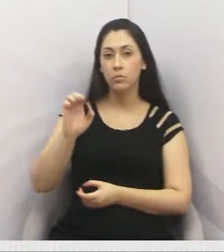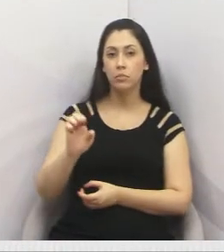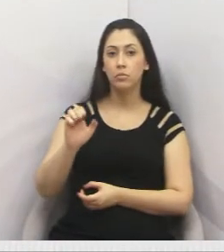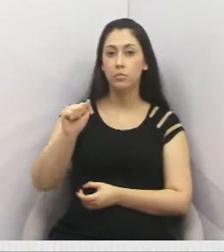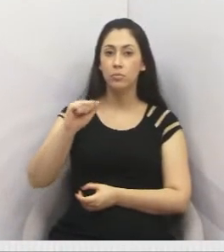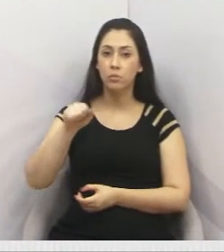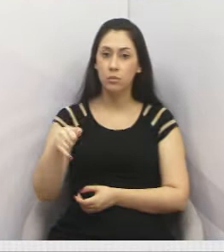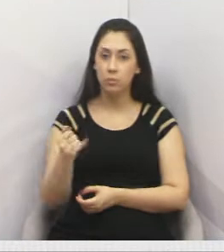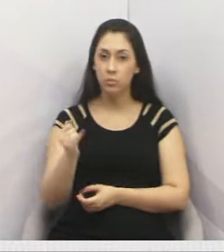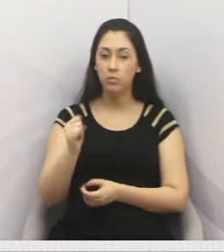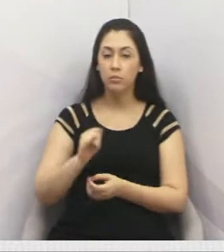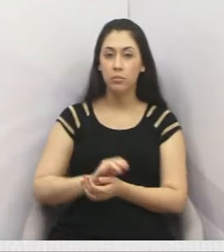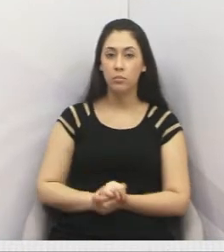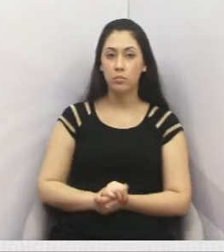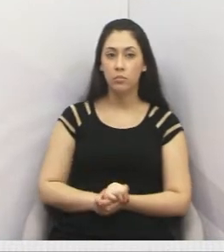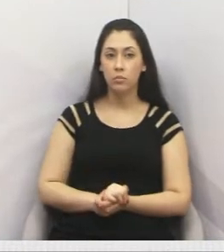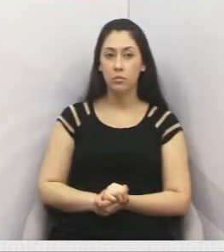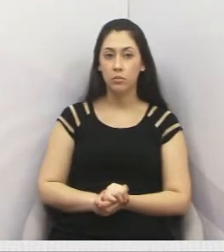Arquitetos, AEAJ.